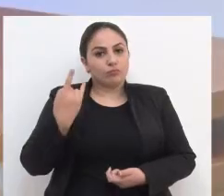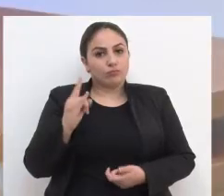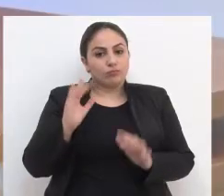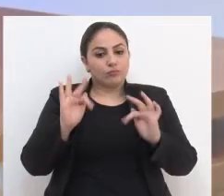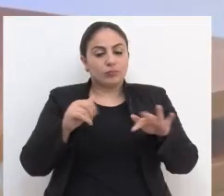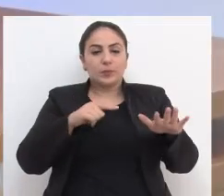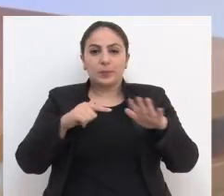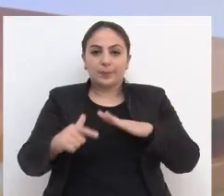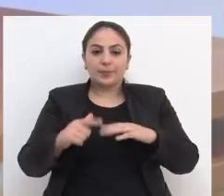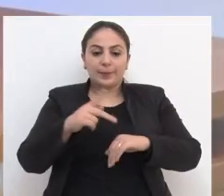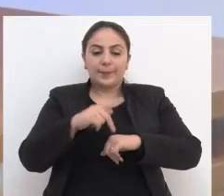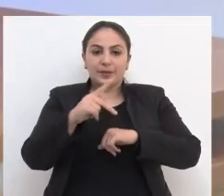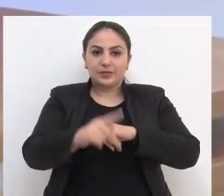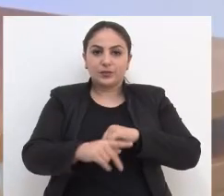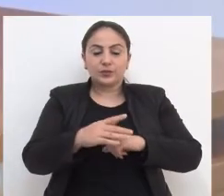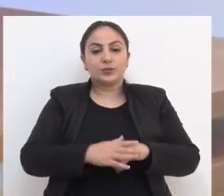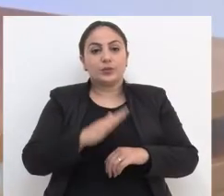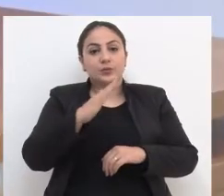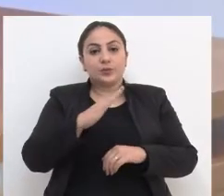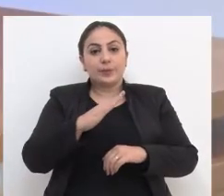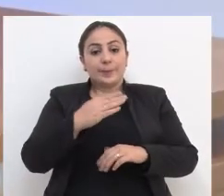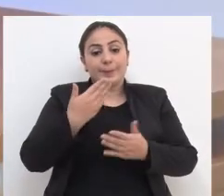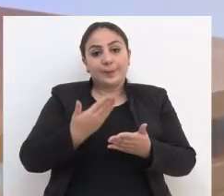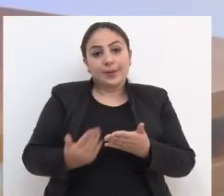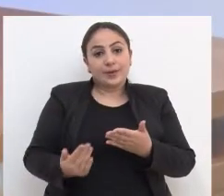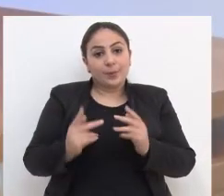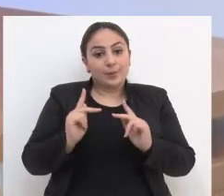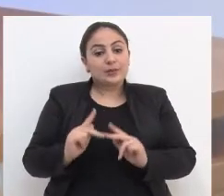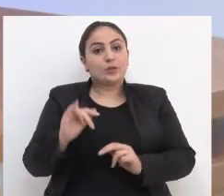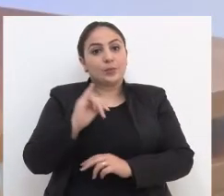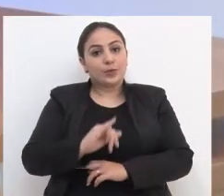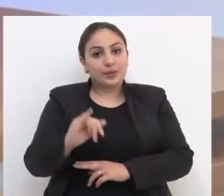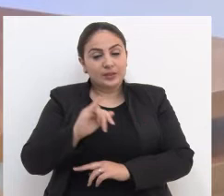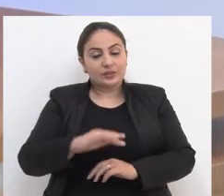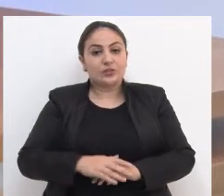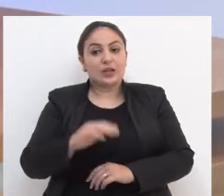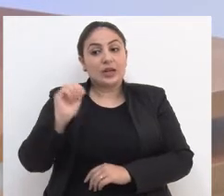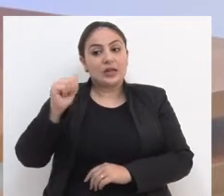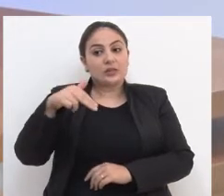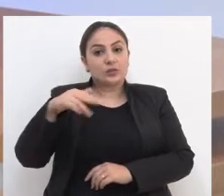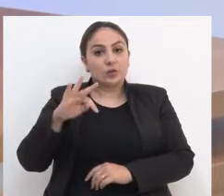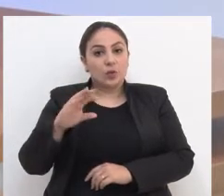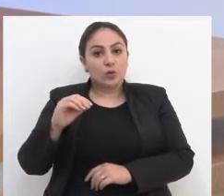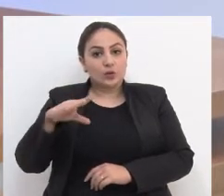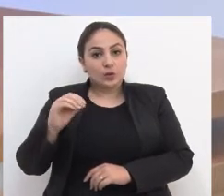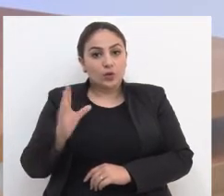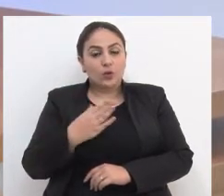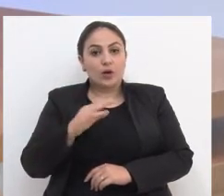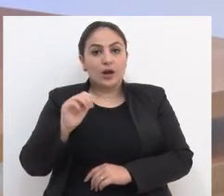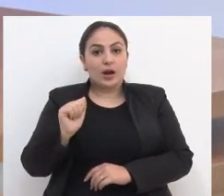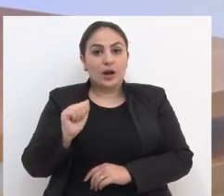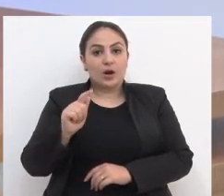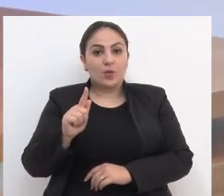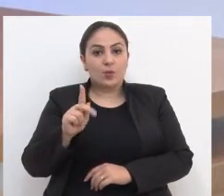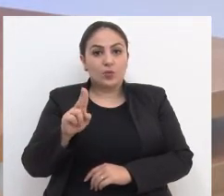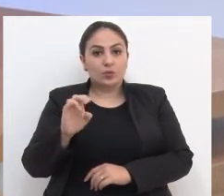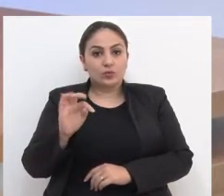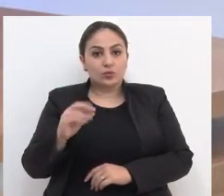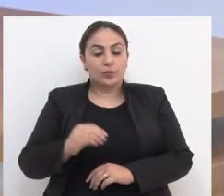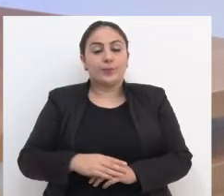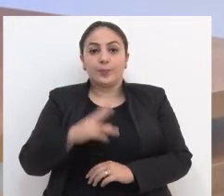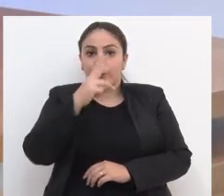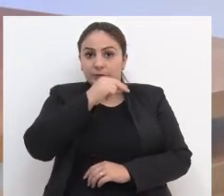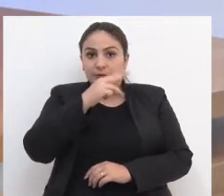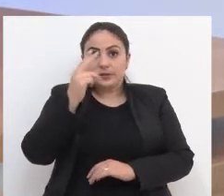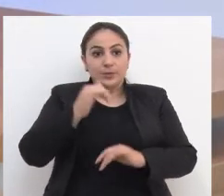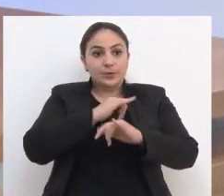No último fim de semana, Passo Fundo perdeu Antônio Augusto Meirelles Duarte. O município decretou luto oficial